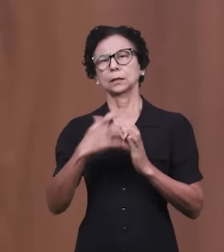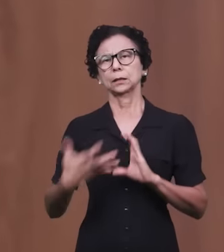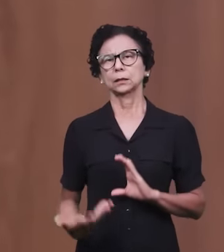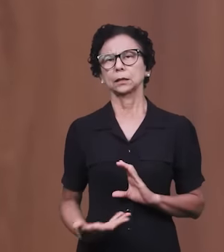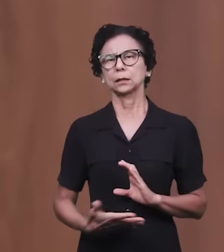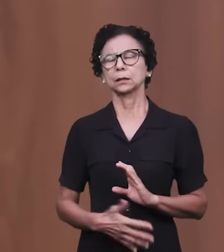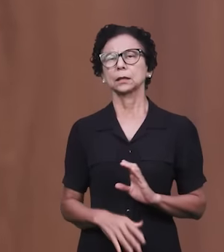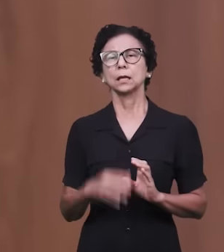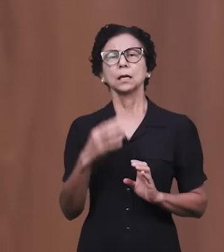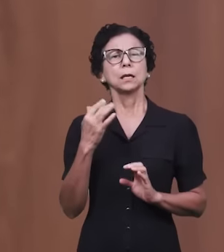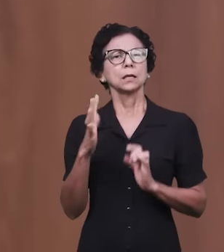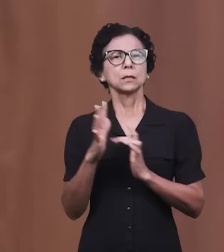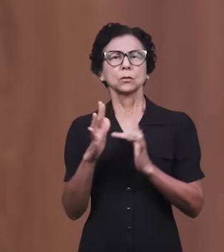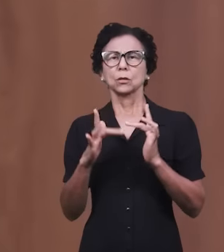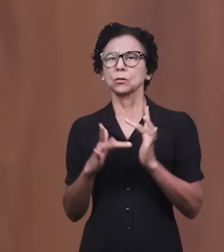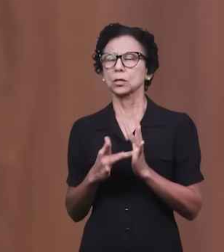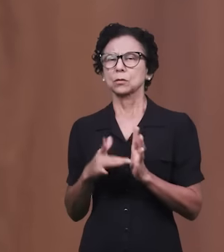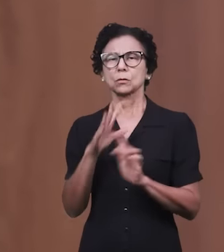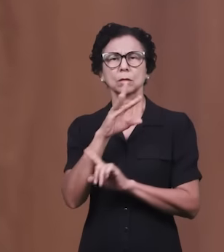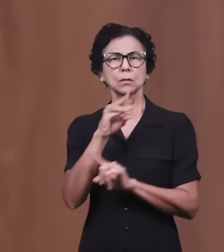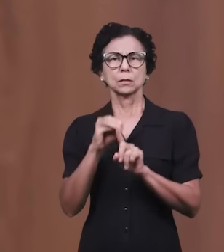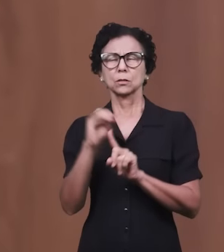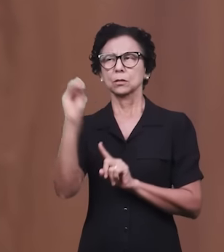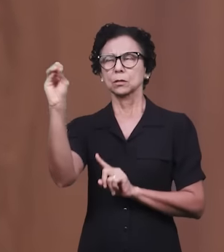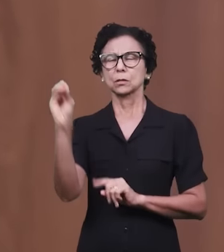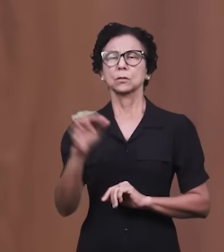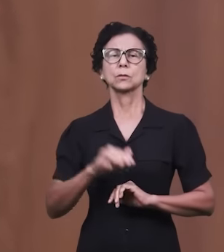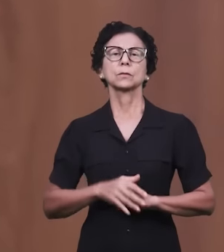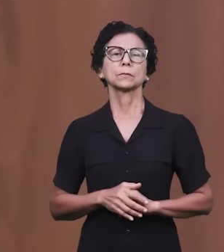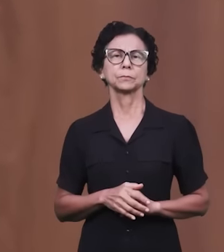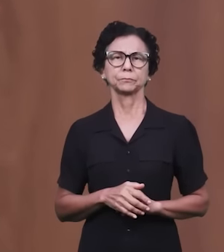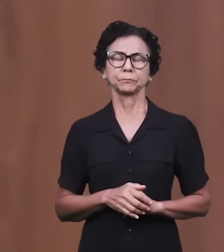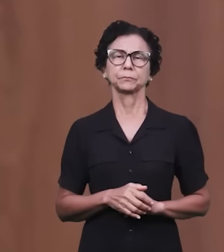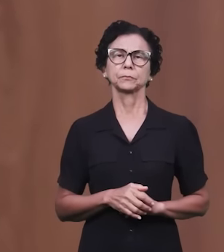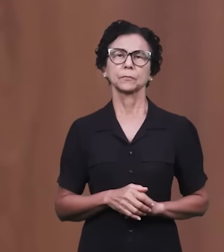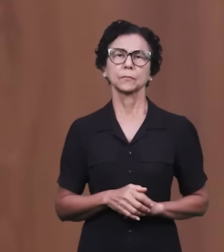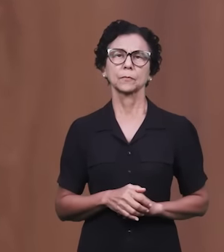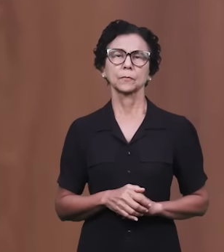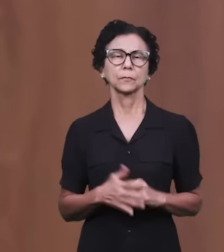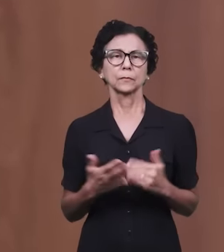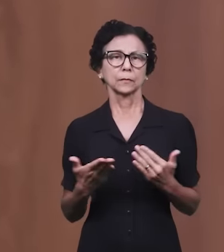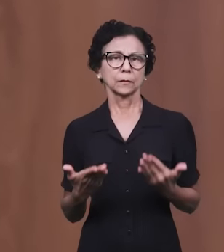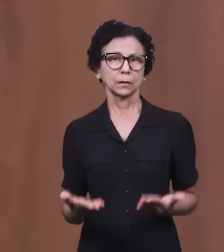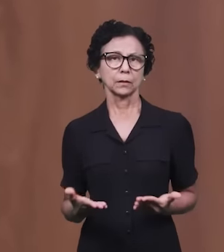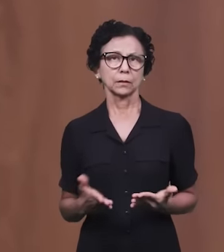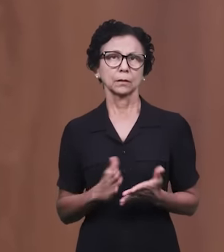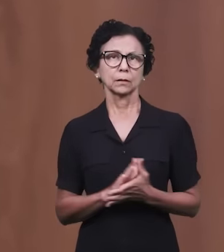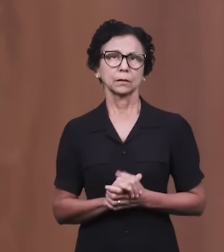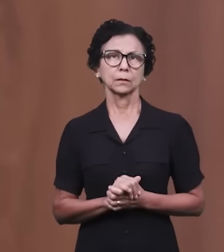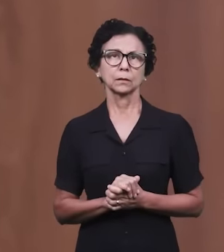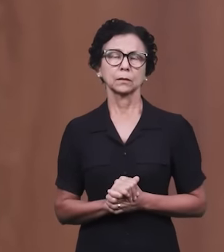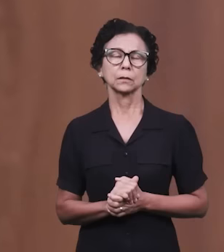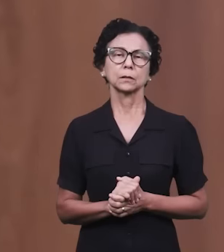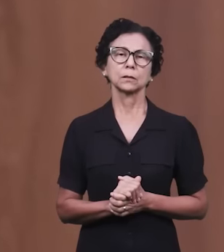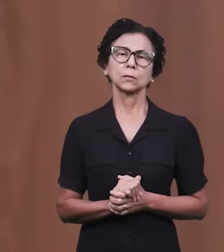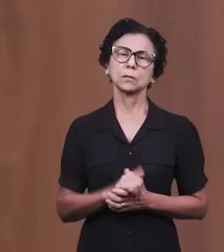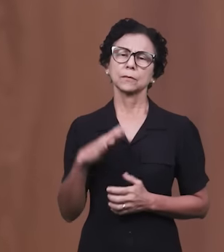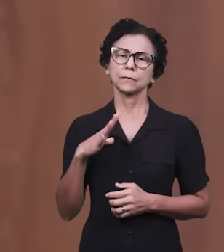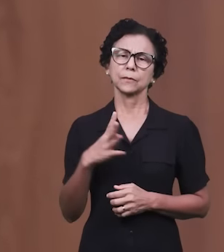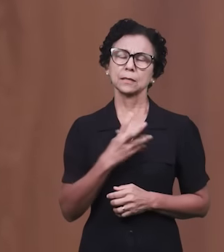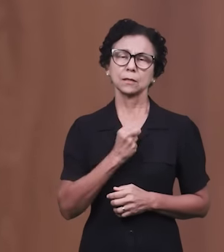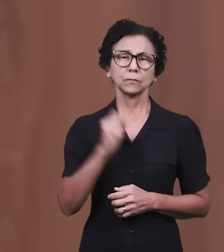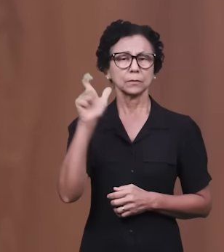único mediador, como 1 Timóteo 2,5, Jesus é o único mediador entre Deus e os homens. Então, a trindade, tudo isso você vai ver, a salvação